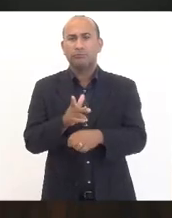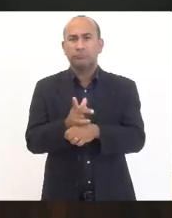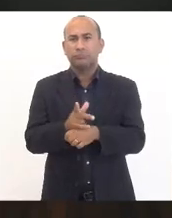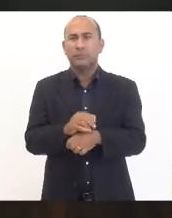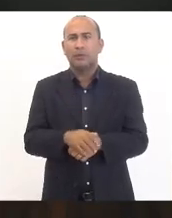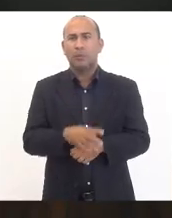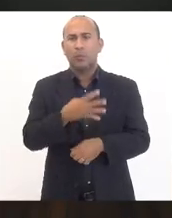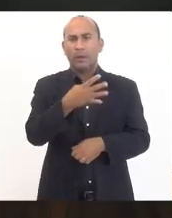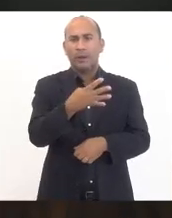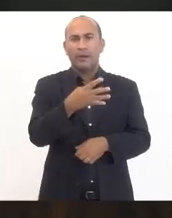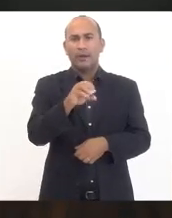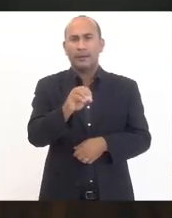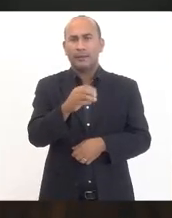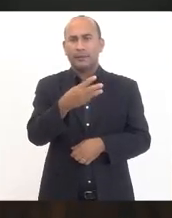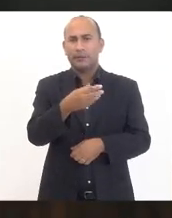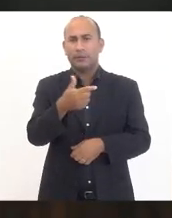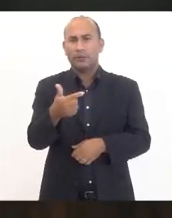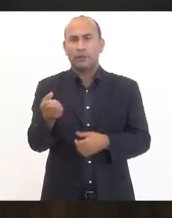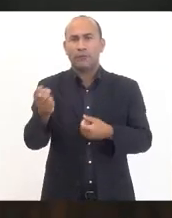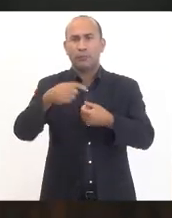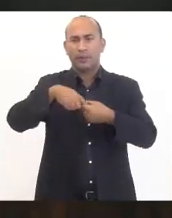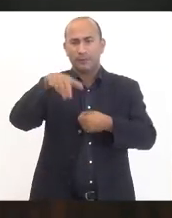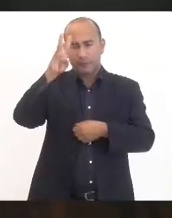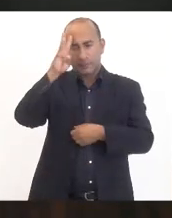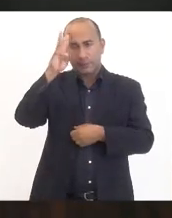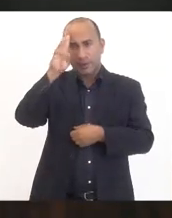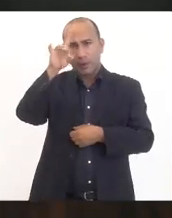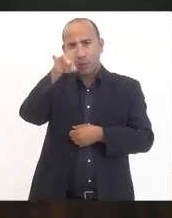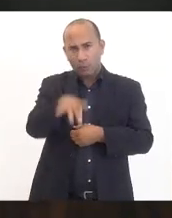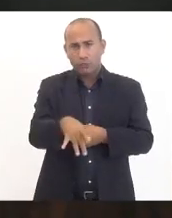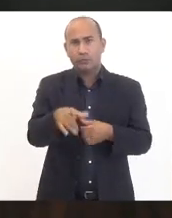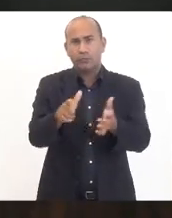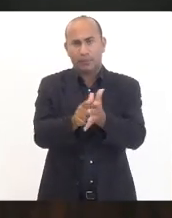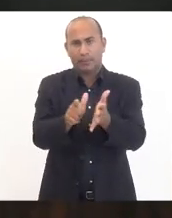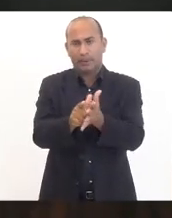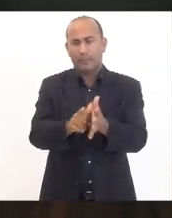40-32. Voltando terça-feira, por favor. O último da pauta.